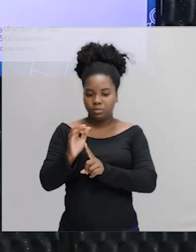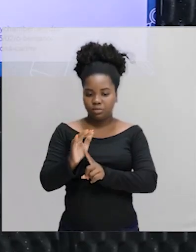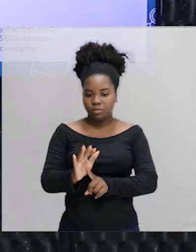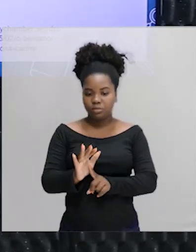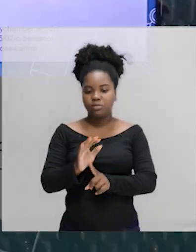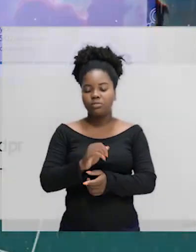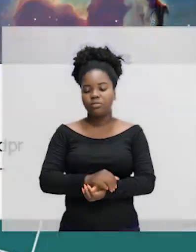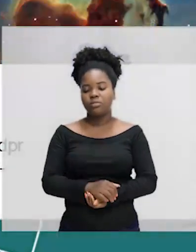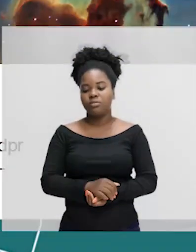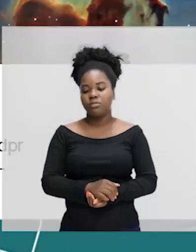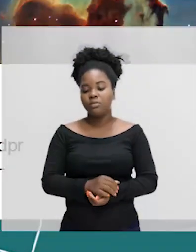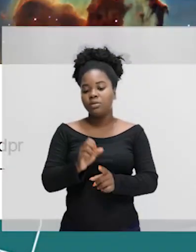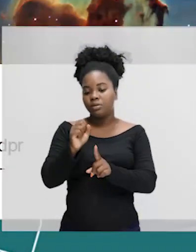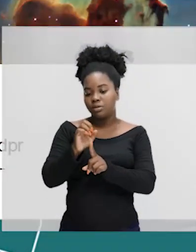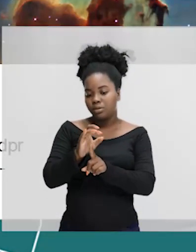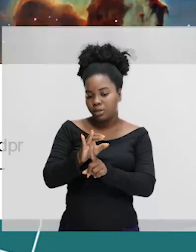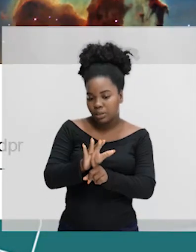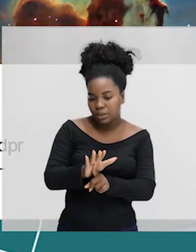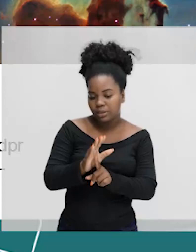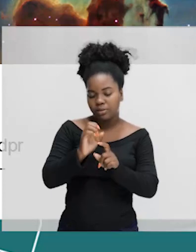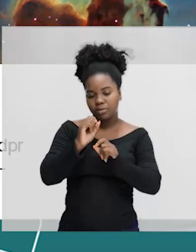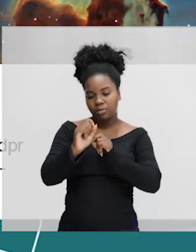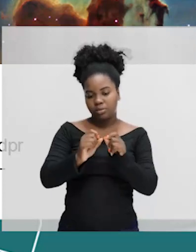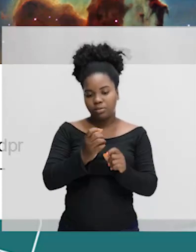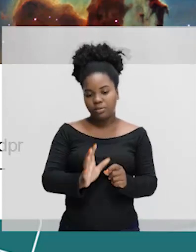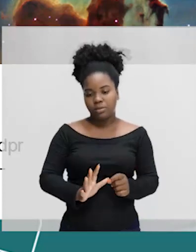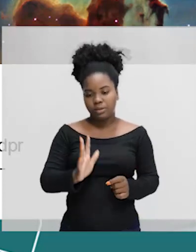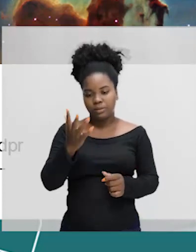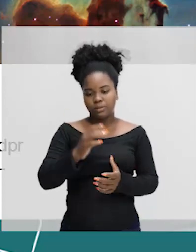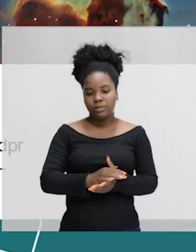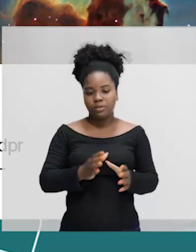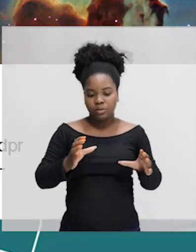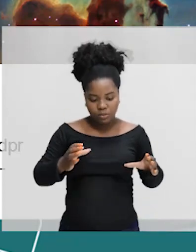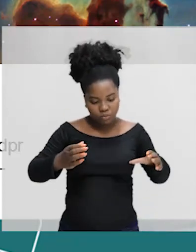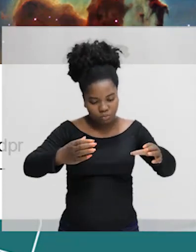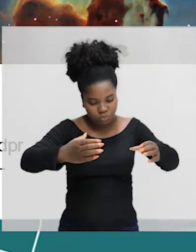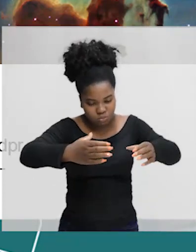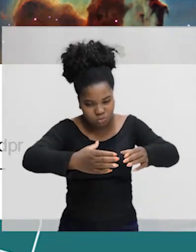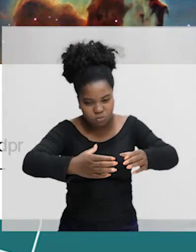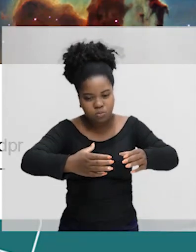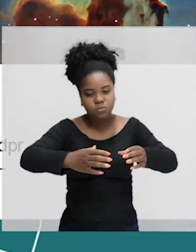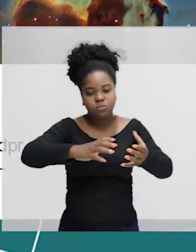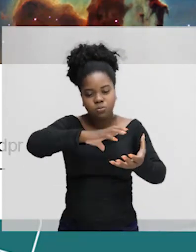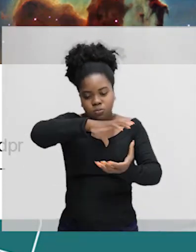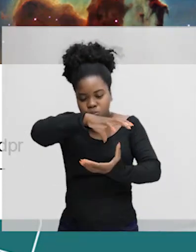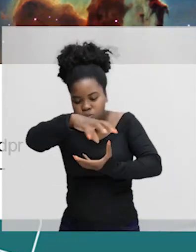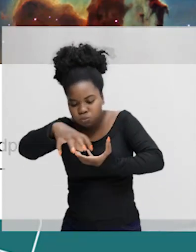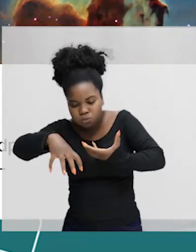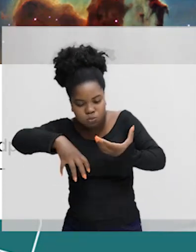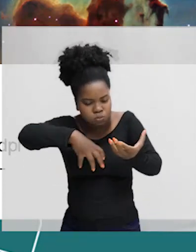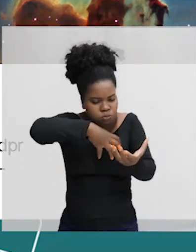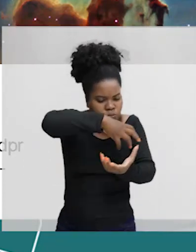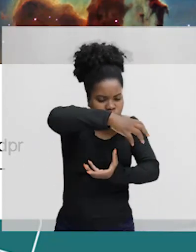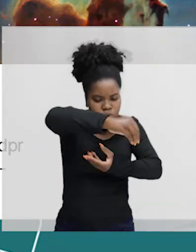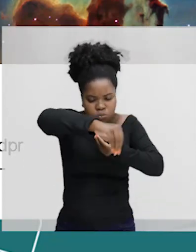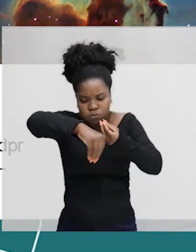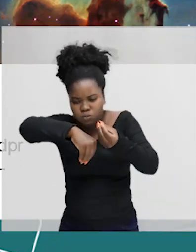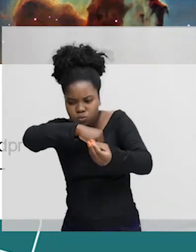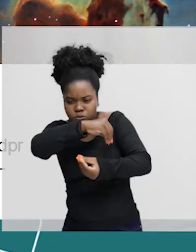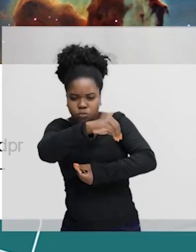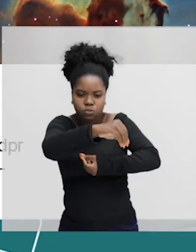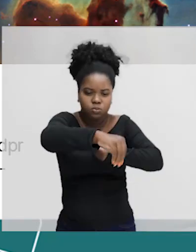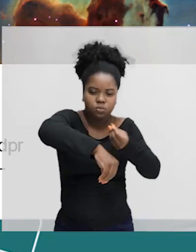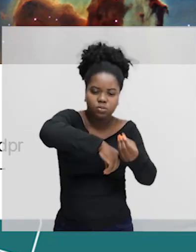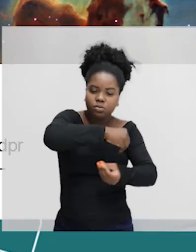certo? É justamente desses gases, esses gases aglomerados, certo, colapsando juntamente com uma força gravitacional